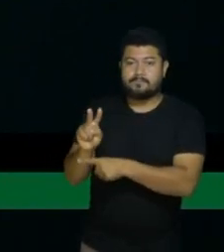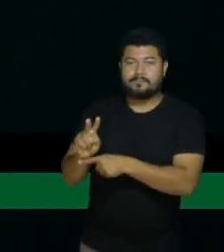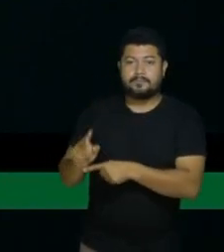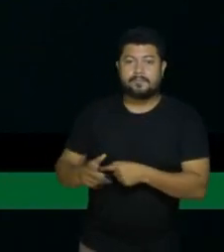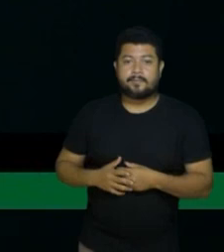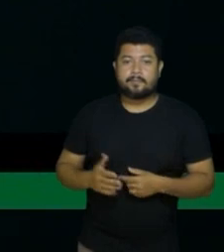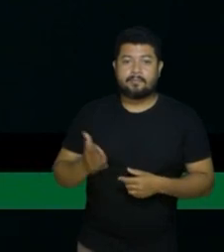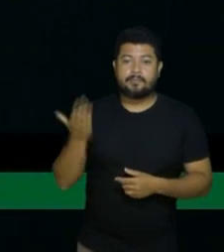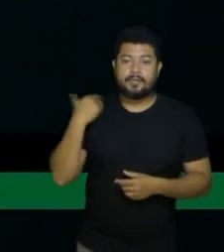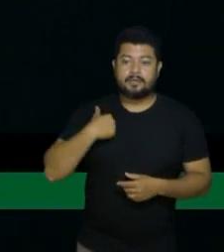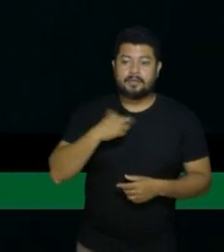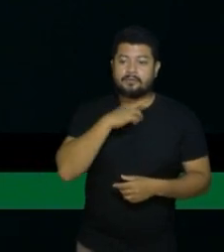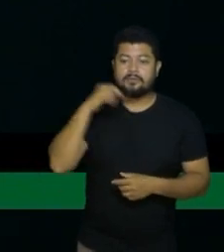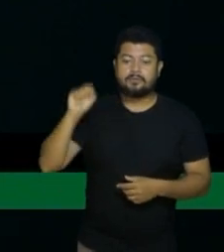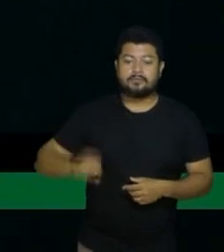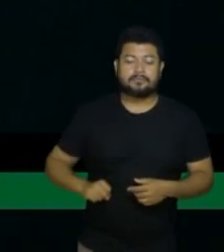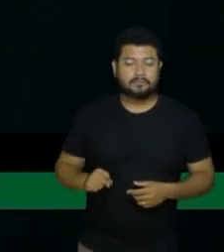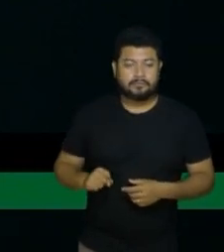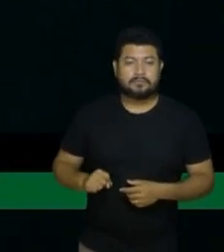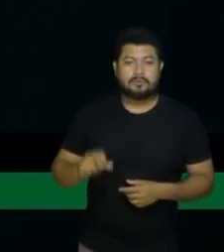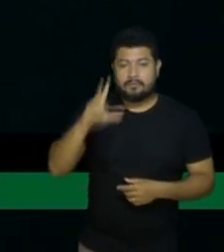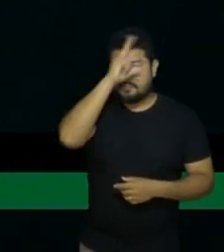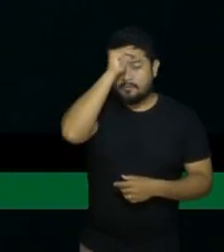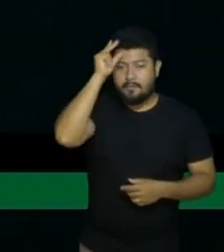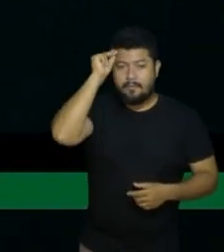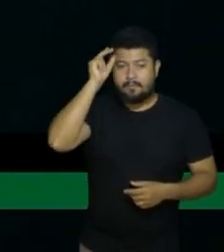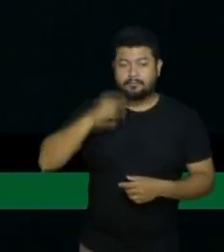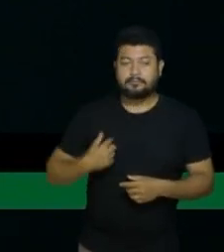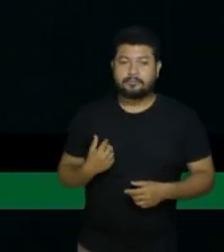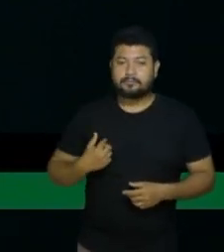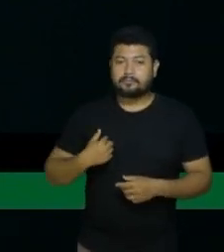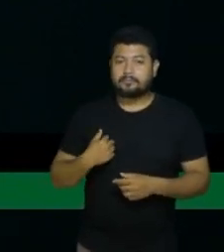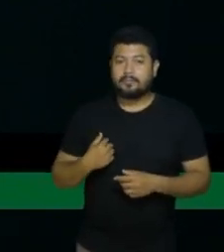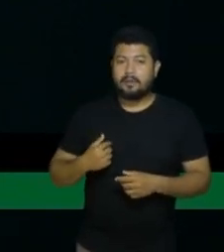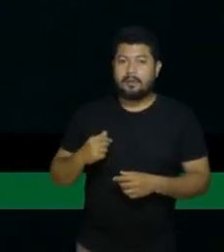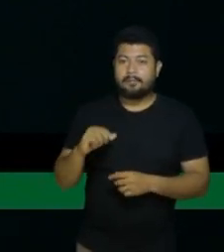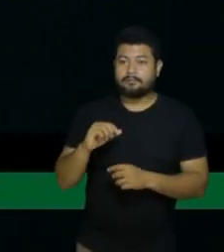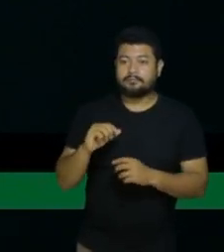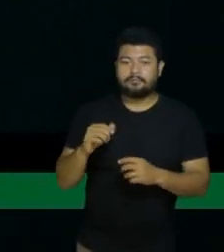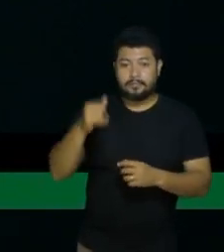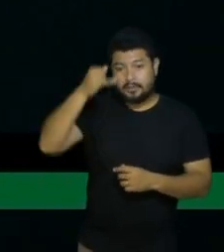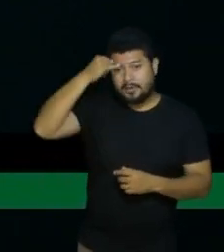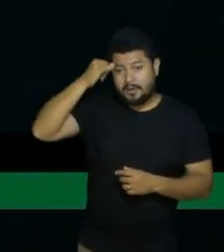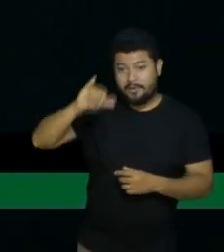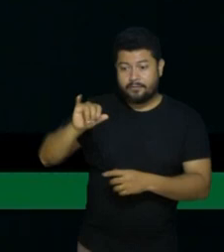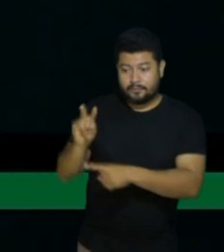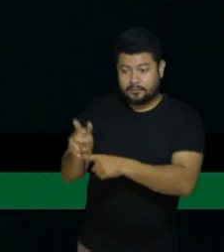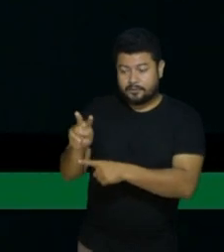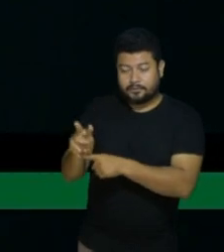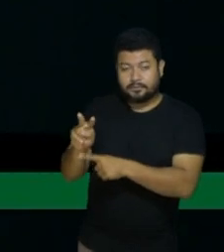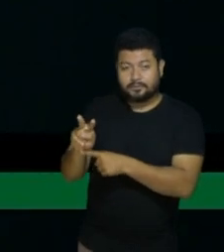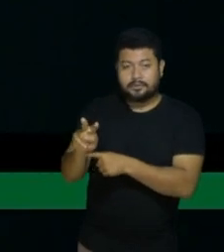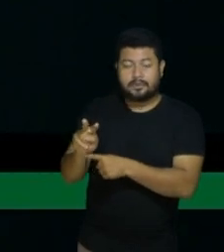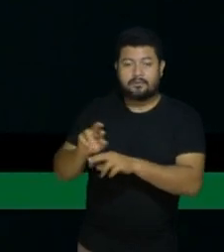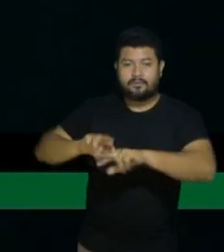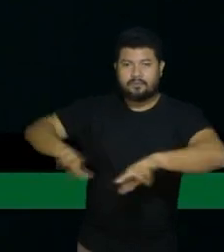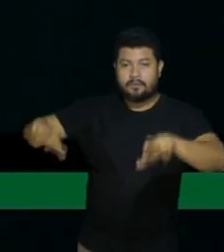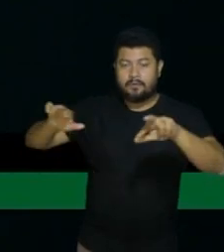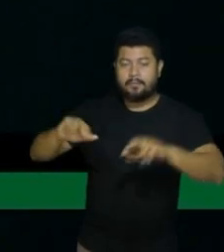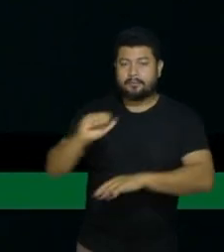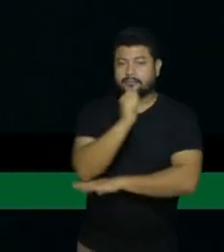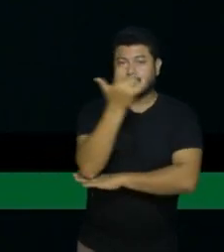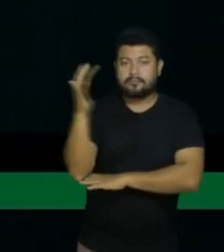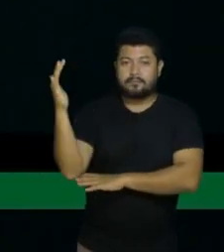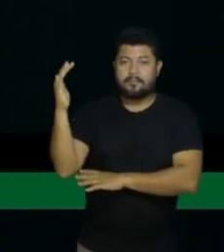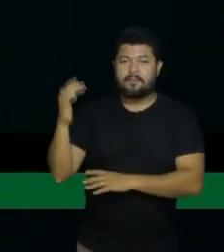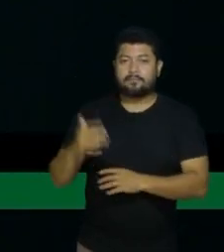Sul a prevenção e o respeito ao meio ambiente foram pautas importantes do meu governo fizemos o Parque Via Verde